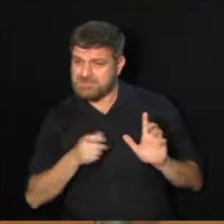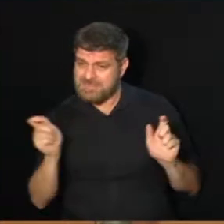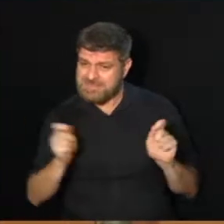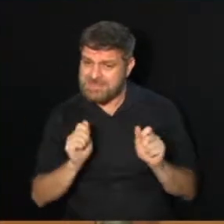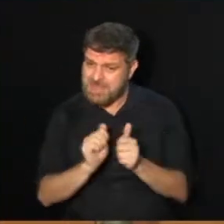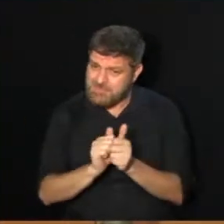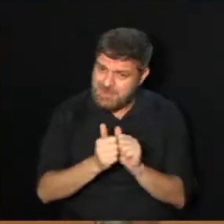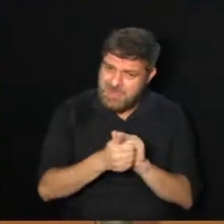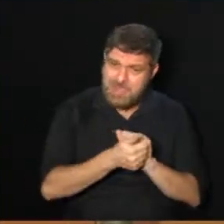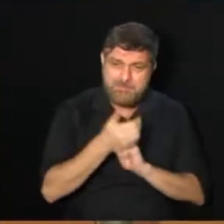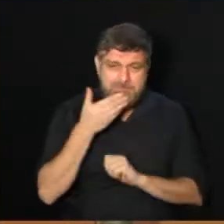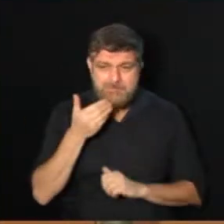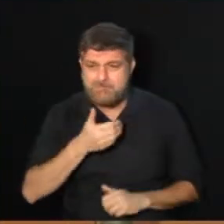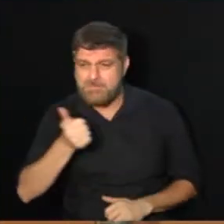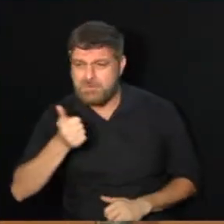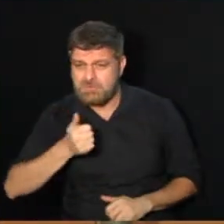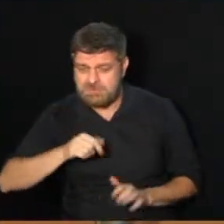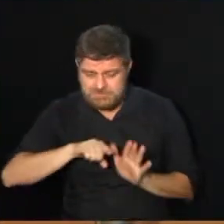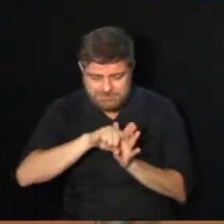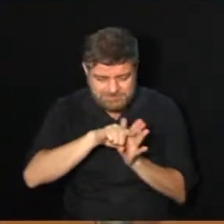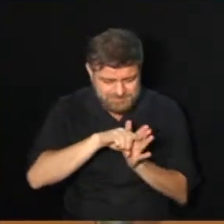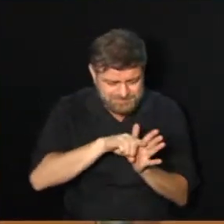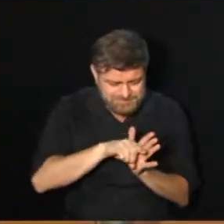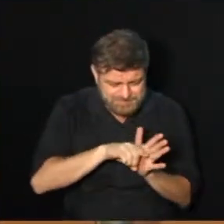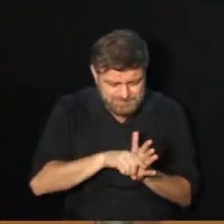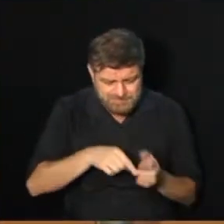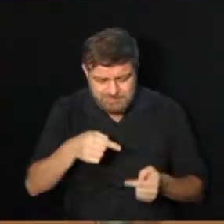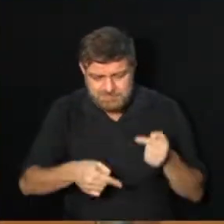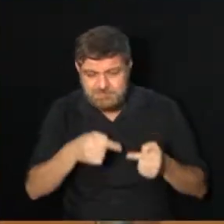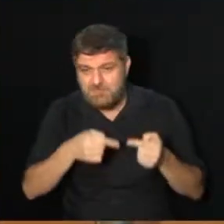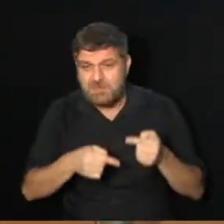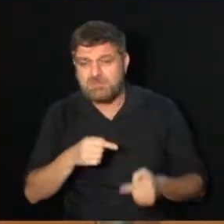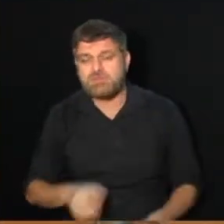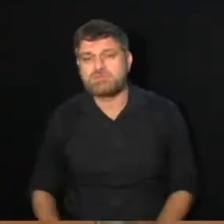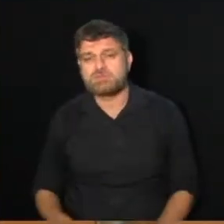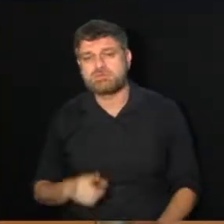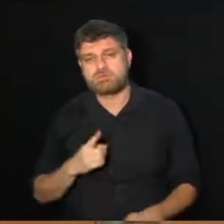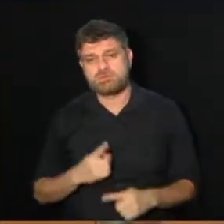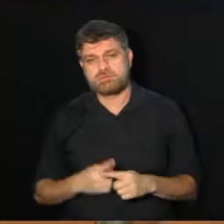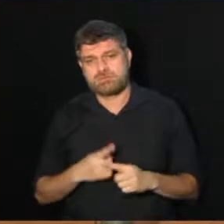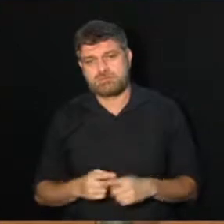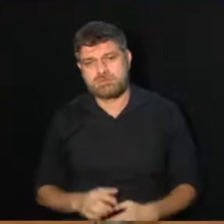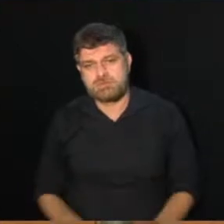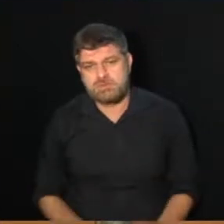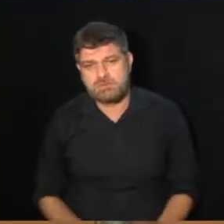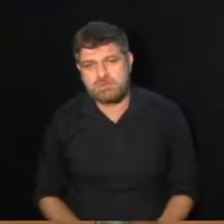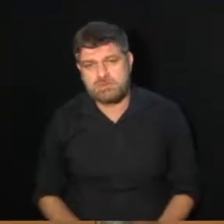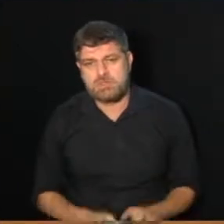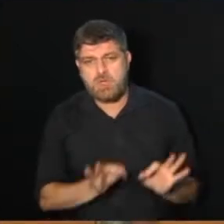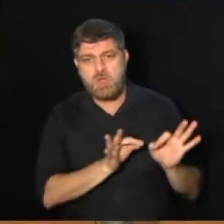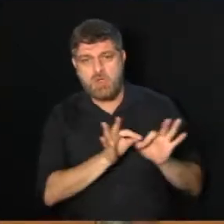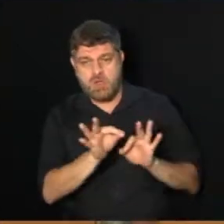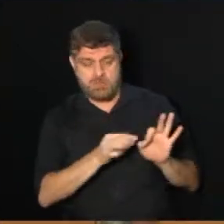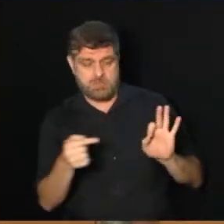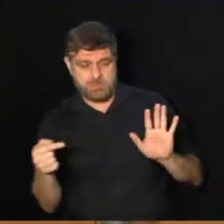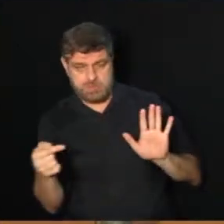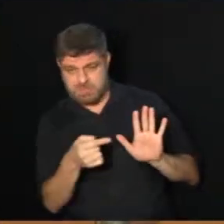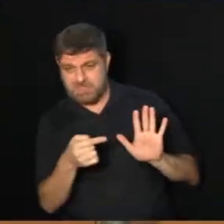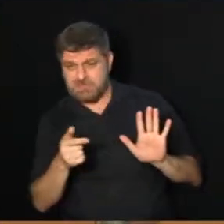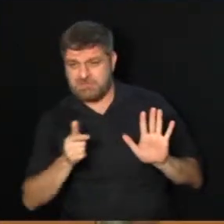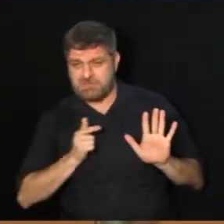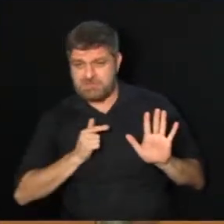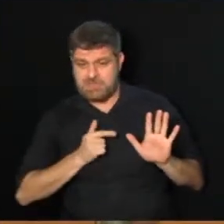pudesse aprofundar um pouco esse debate, porque o projeto ele tem